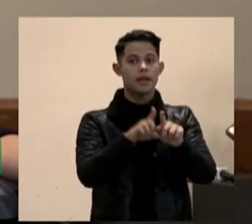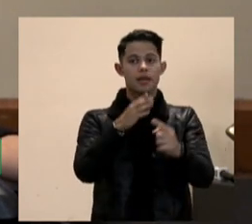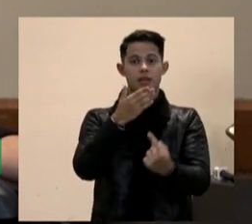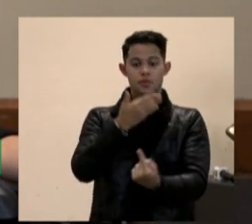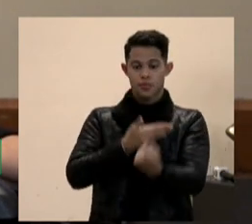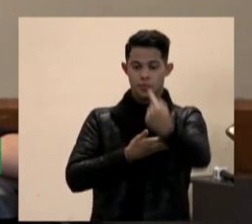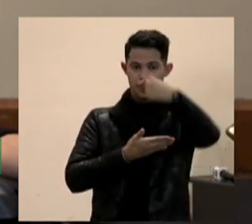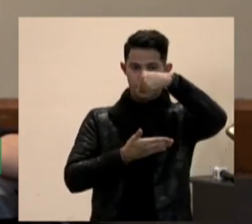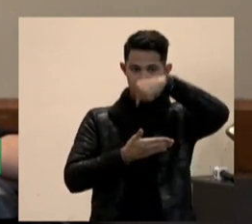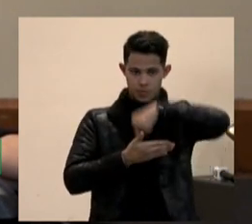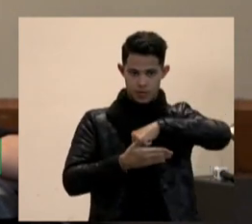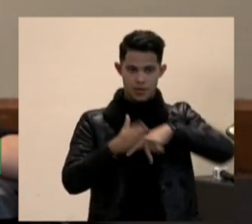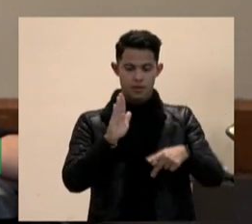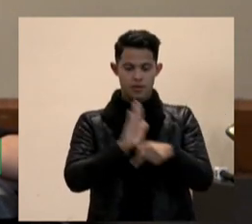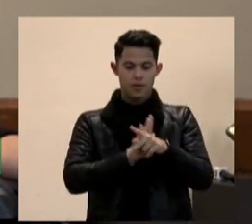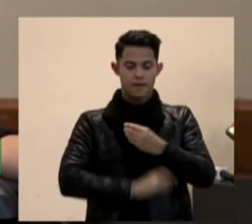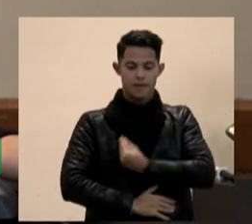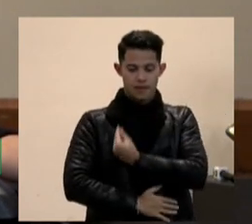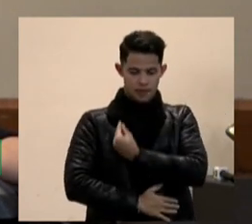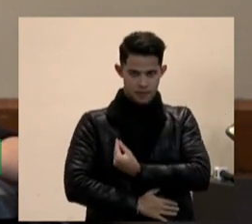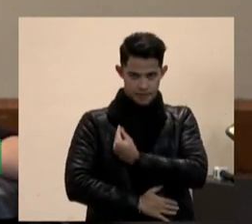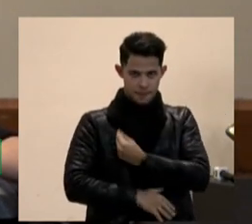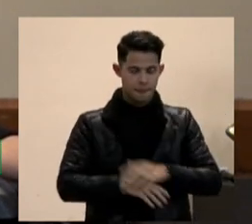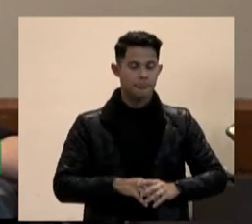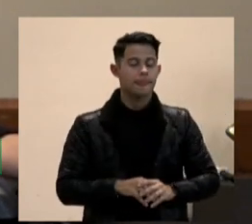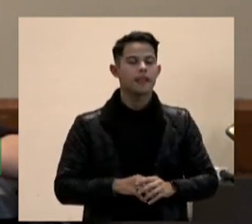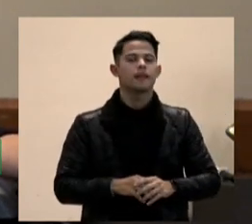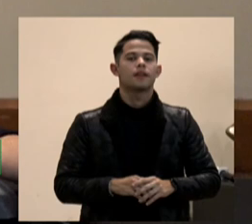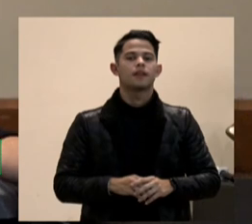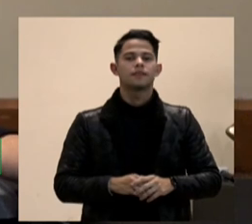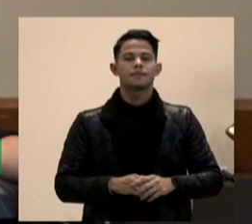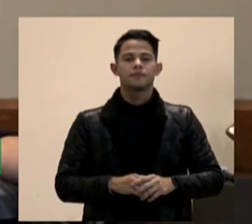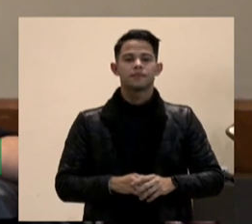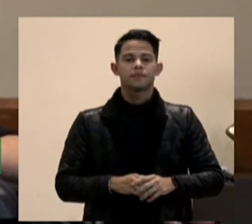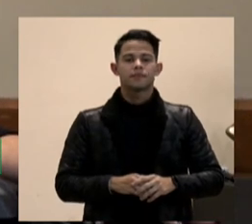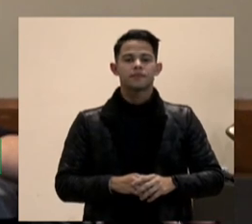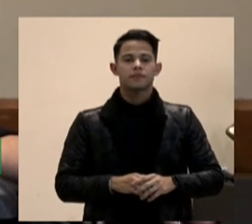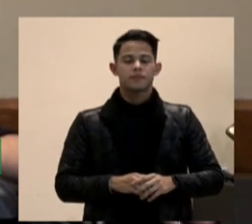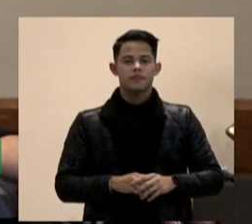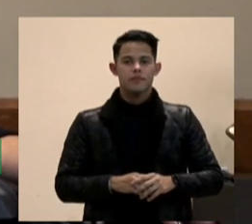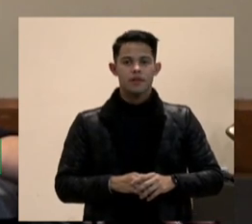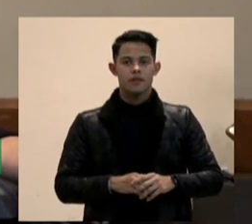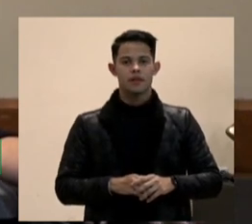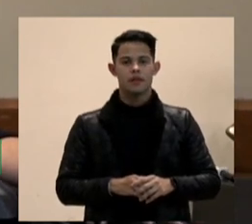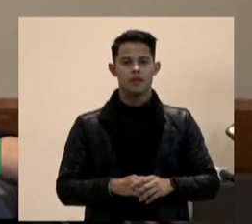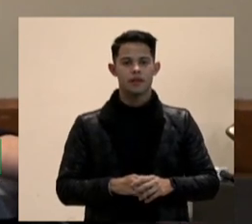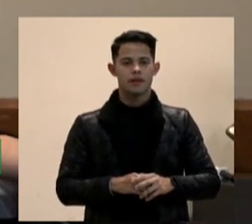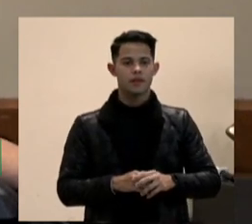A gente tem observado, especialmente, né, pós